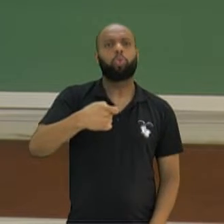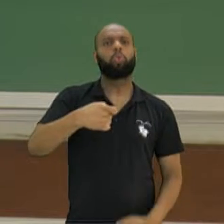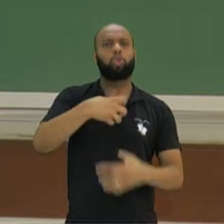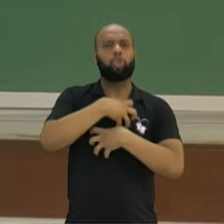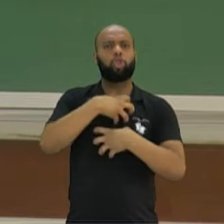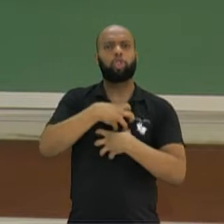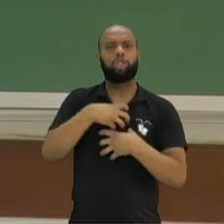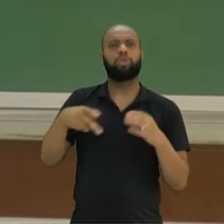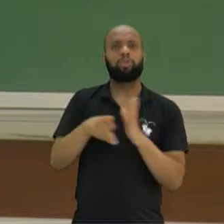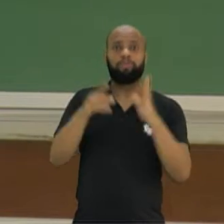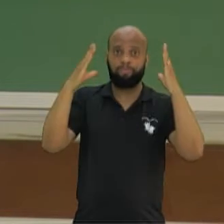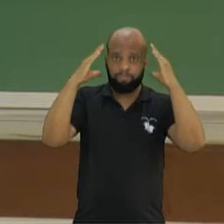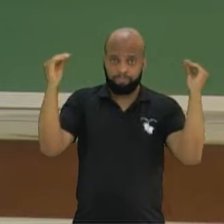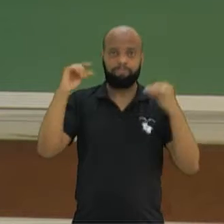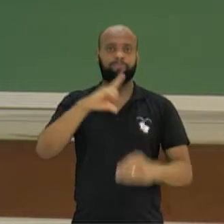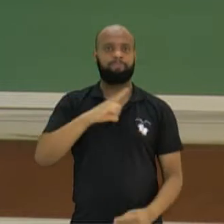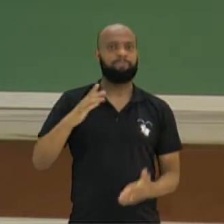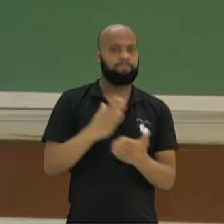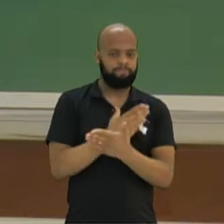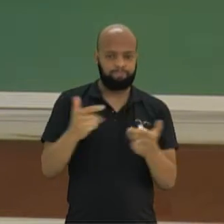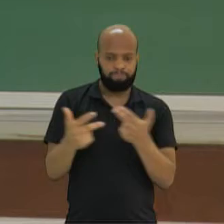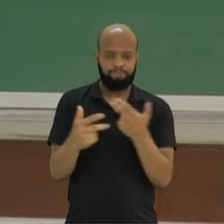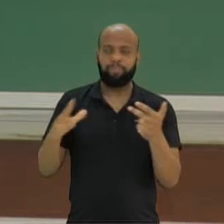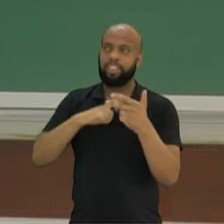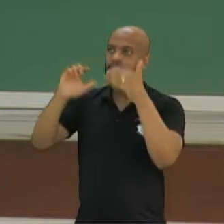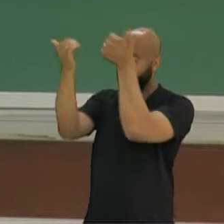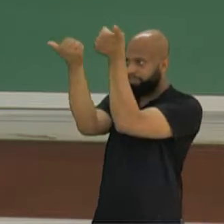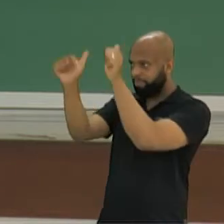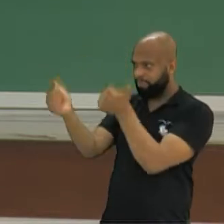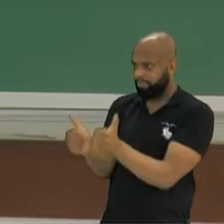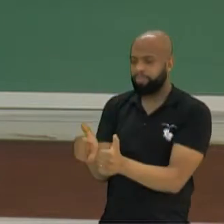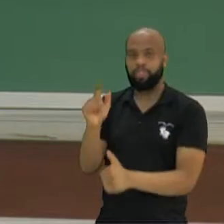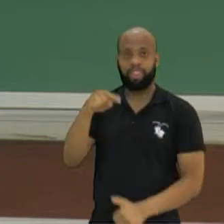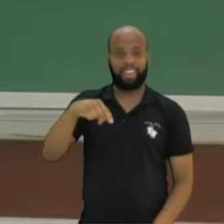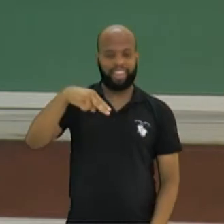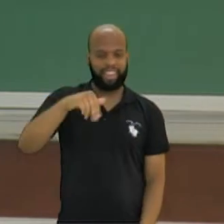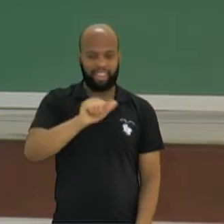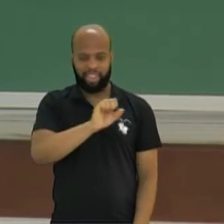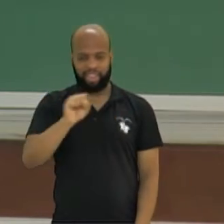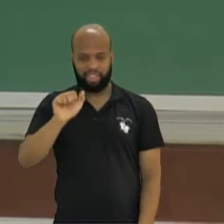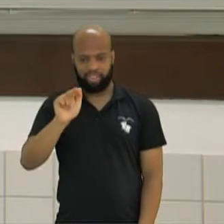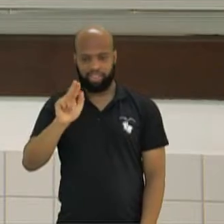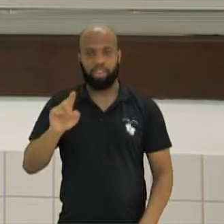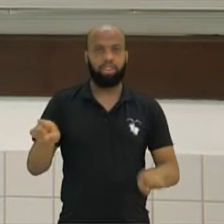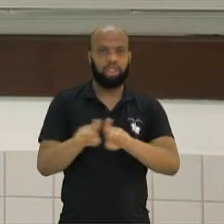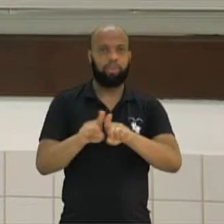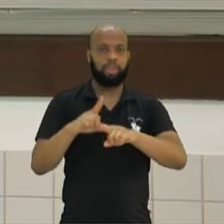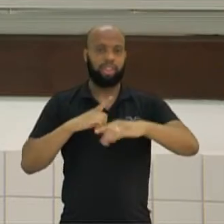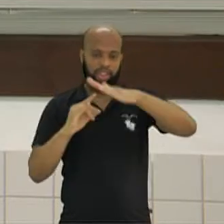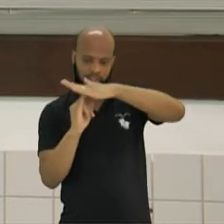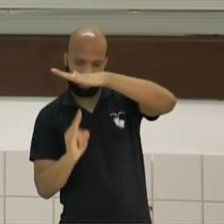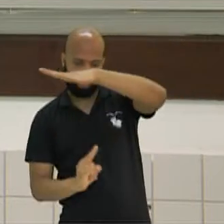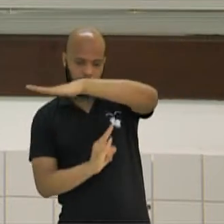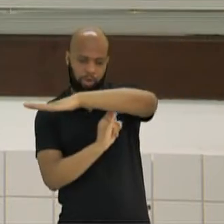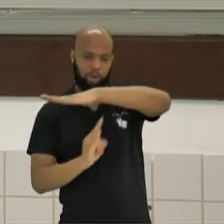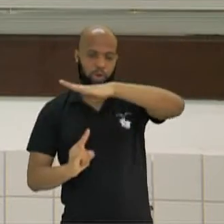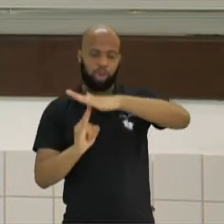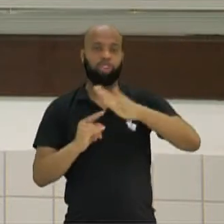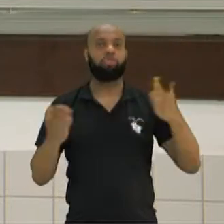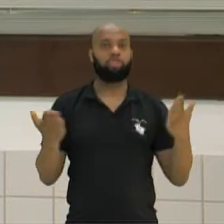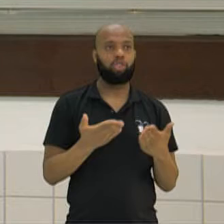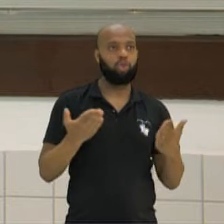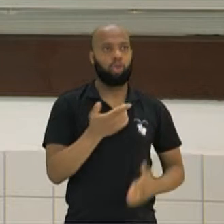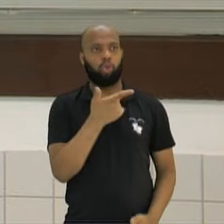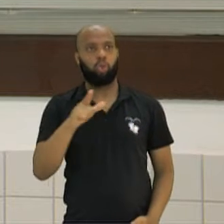presença holandesa, mesmo assim está lá a estátua de Maurício Nassau, a ponte lá, como diz o outro, que não é mais de madeira, é uma outra reconstruída,